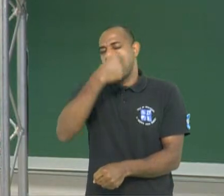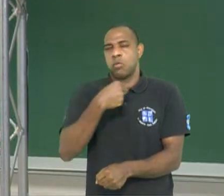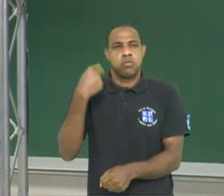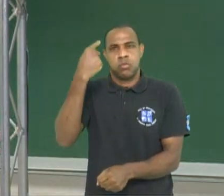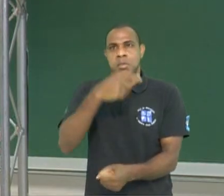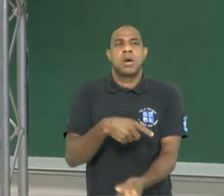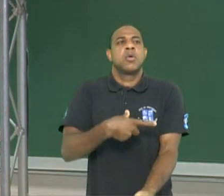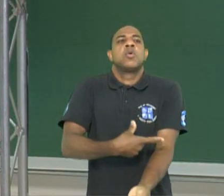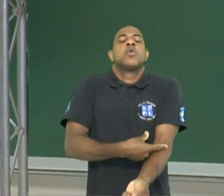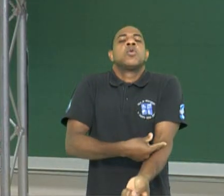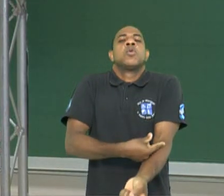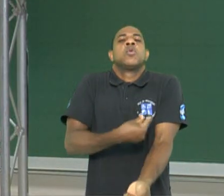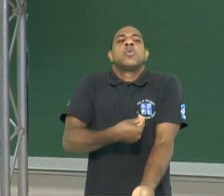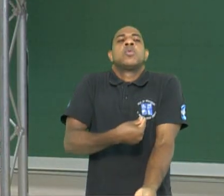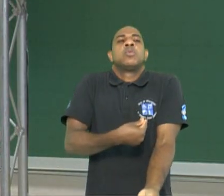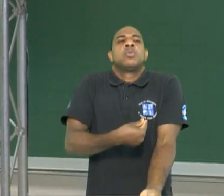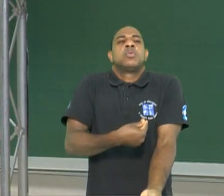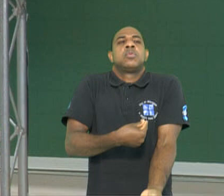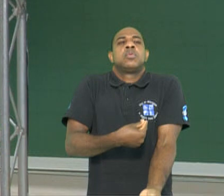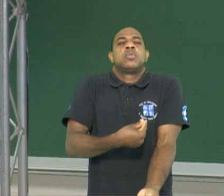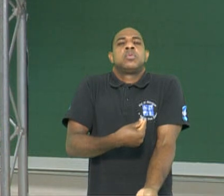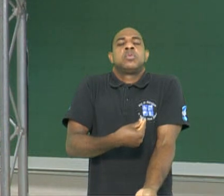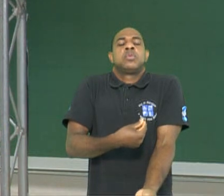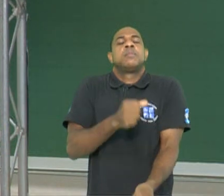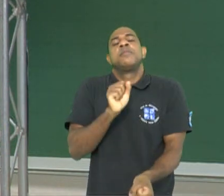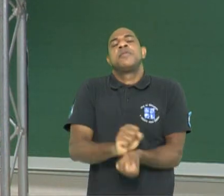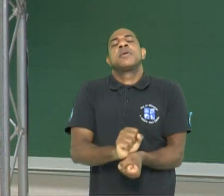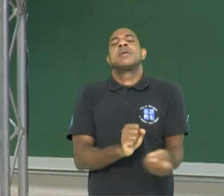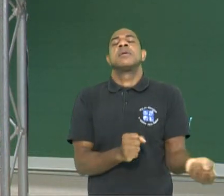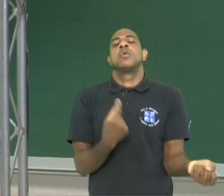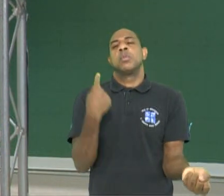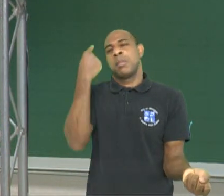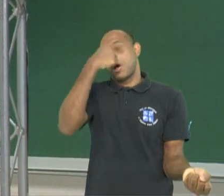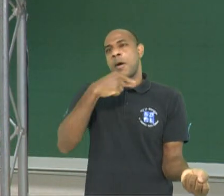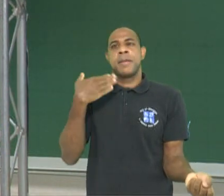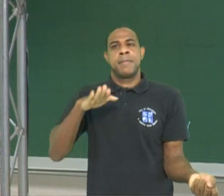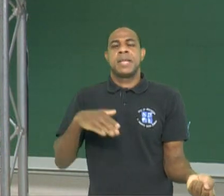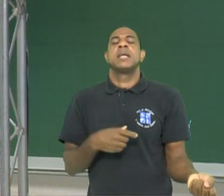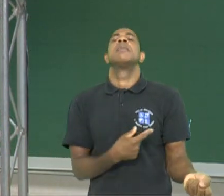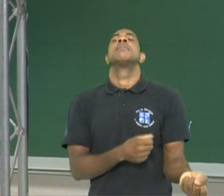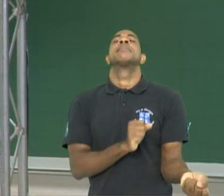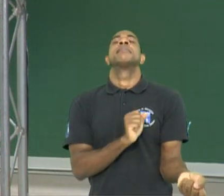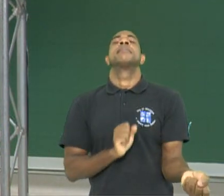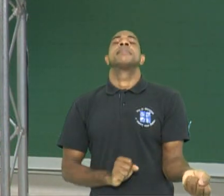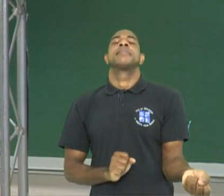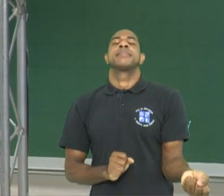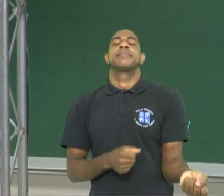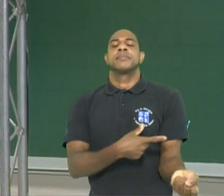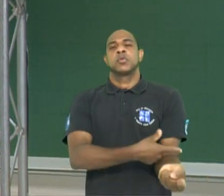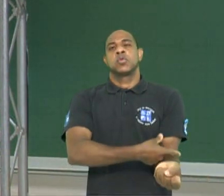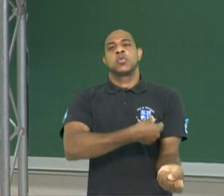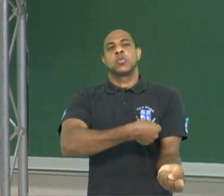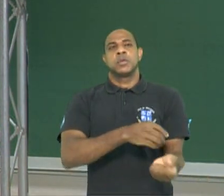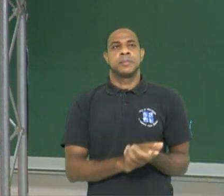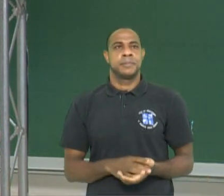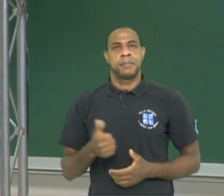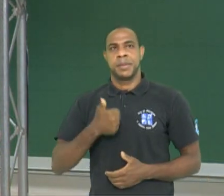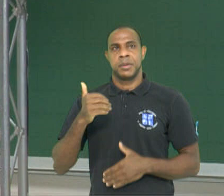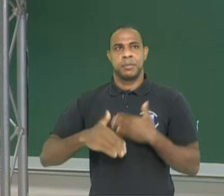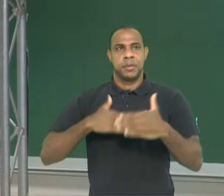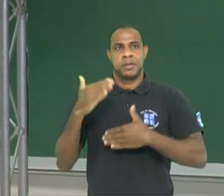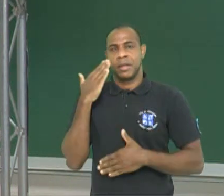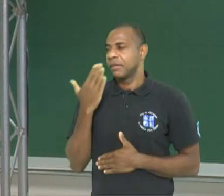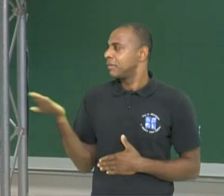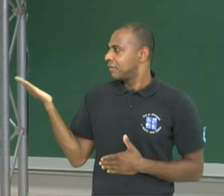mas várias, né? Retirando esse processo. Dura ali 1h30 de processo, mais ou menos. Então esse é o primeiro dos processos. Aqui